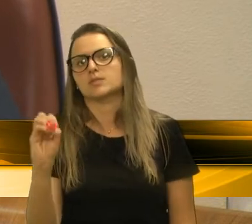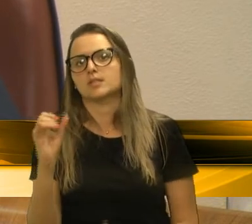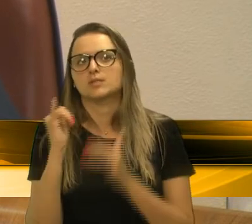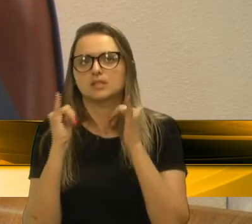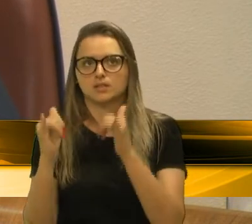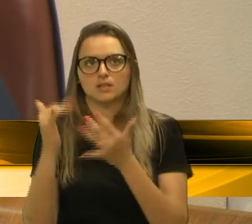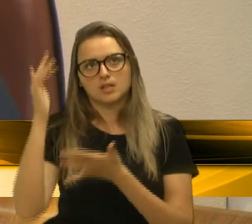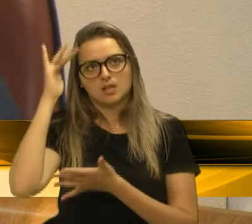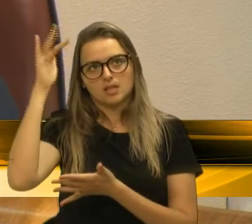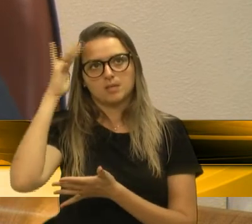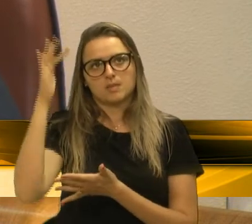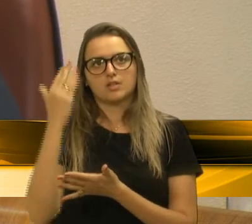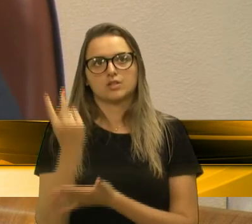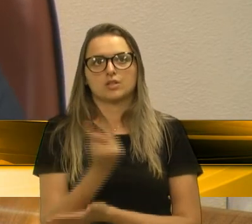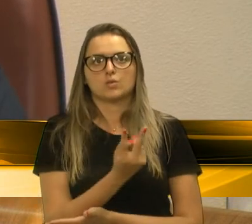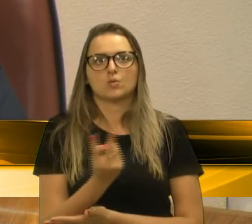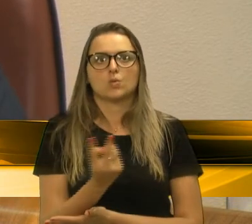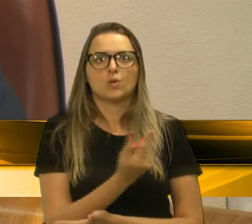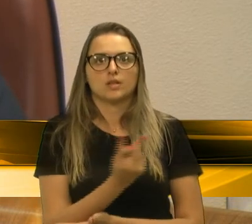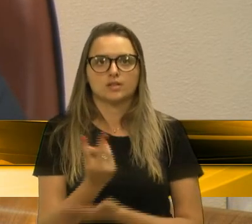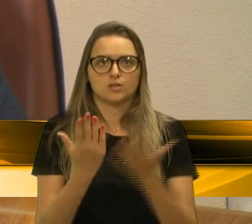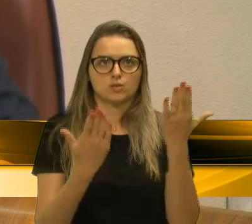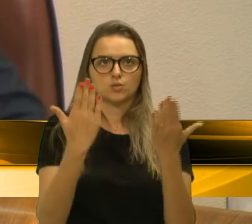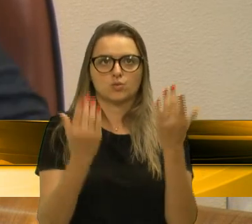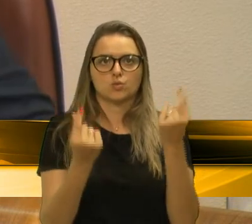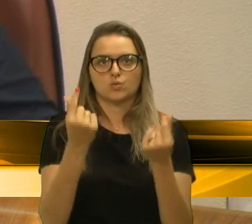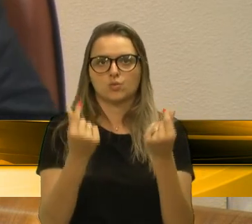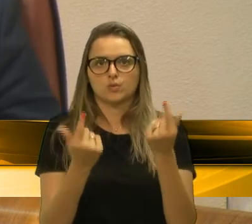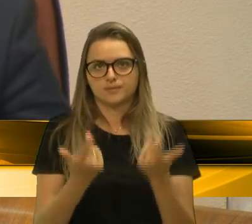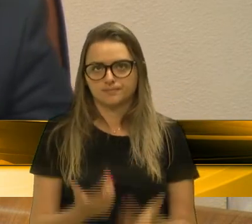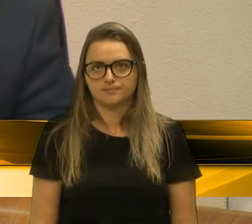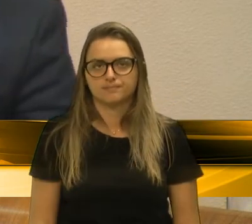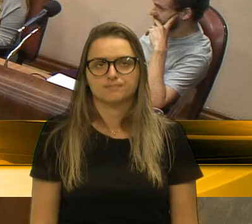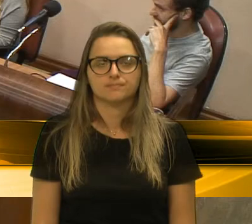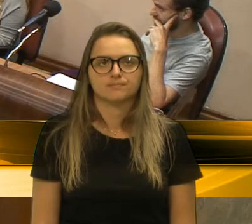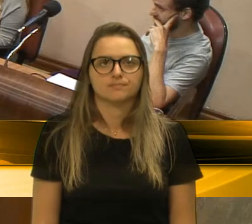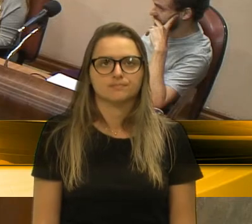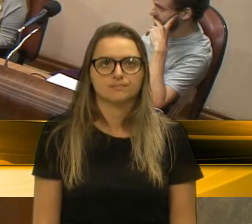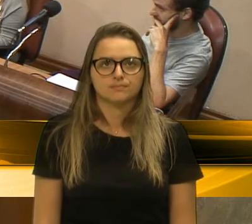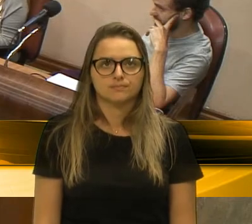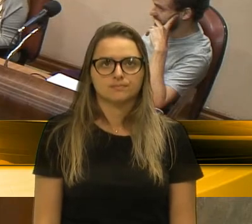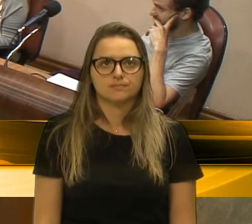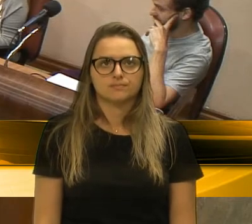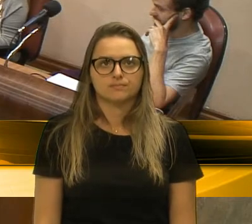imaginando os dois lotes operacionais. Vereadora